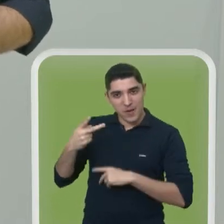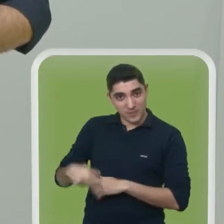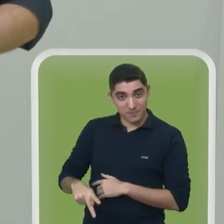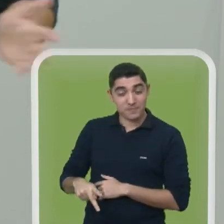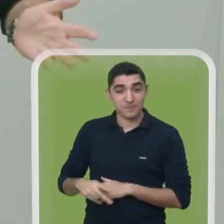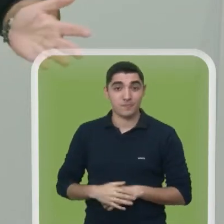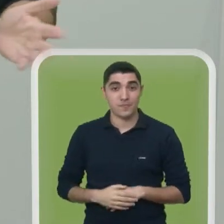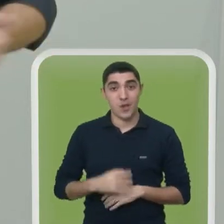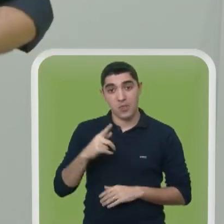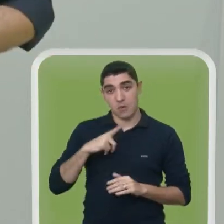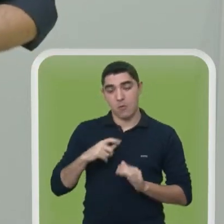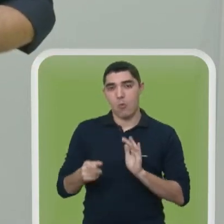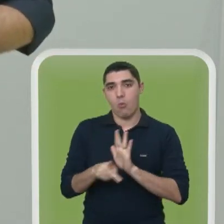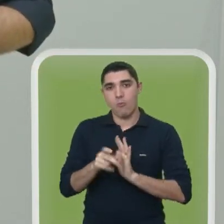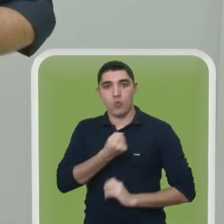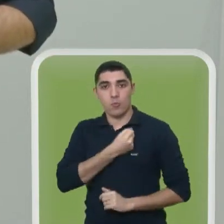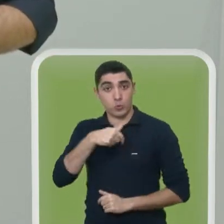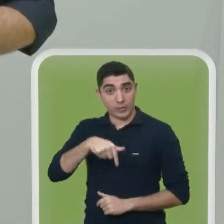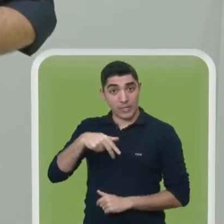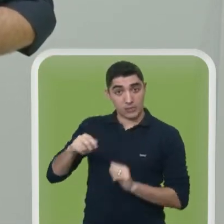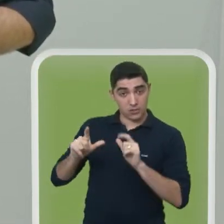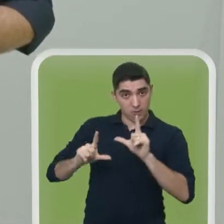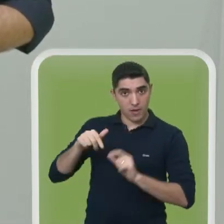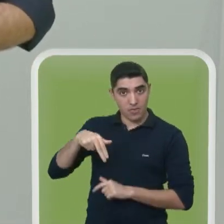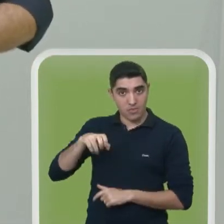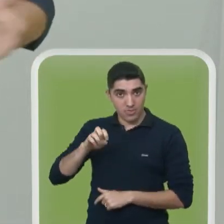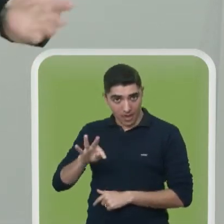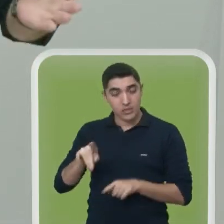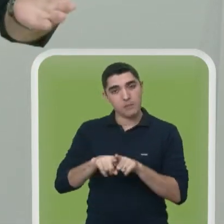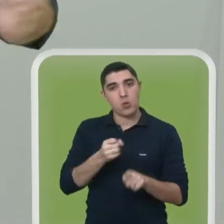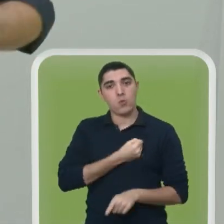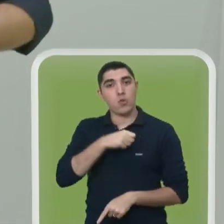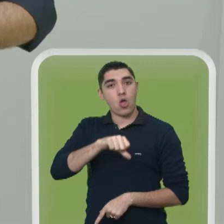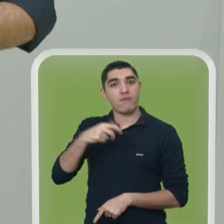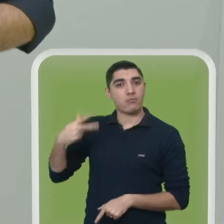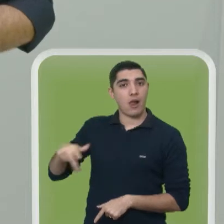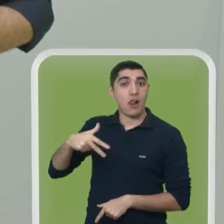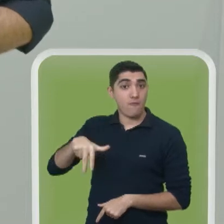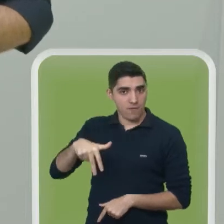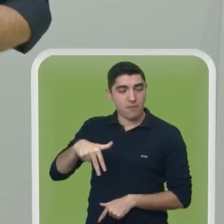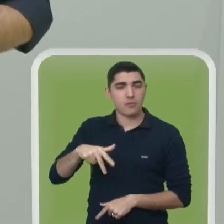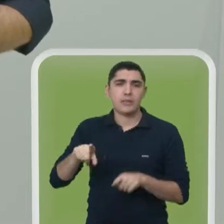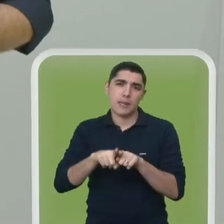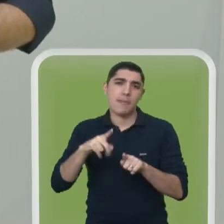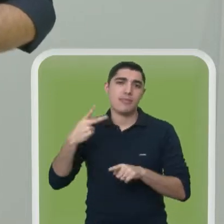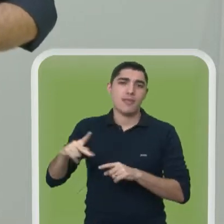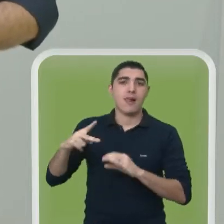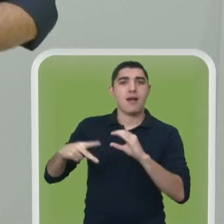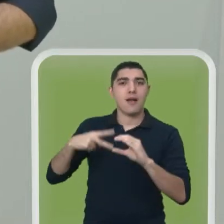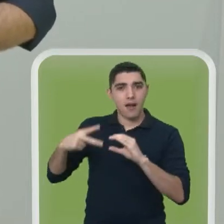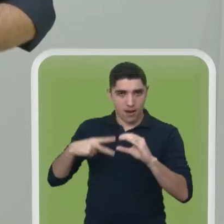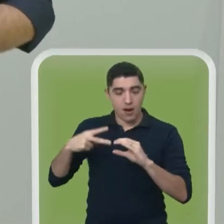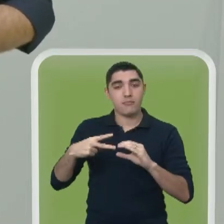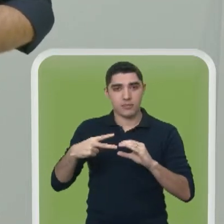dos Campos. Pelo canal 7 da NET, 9 da Vivo TV, além, é claro, da internet em